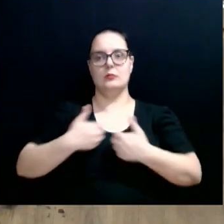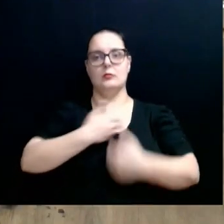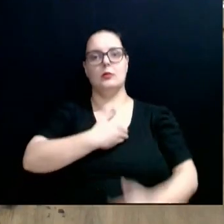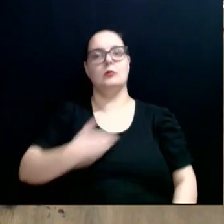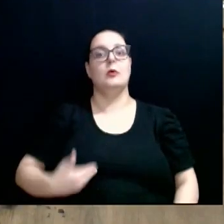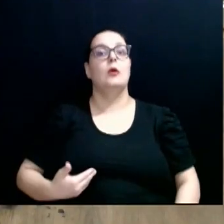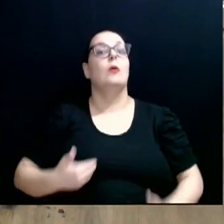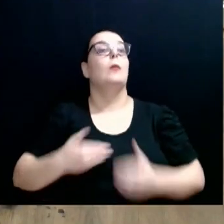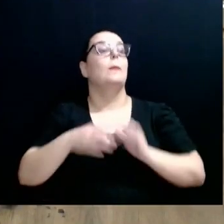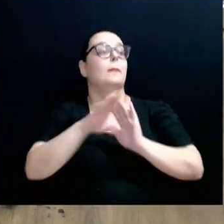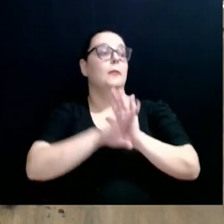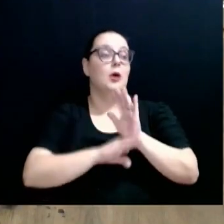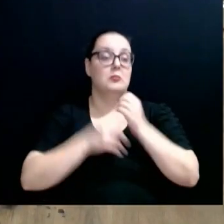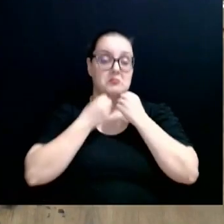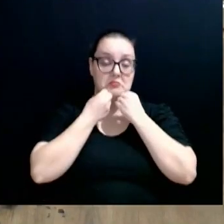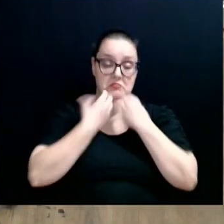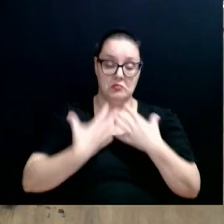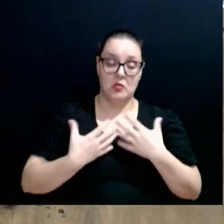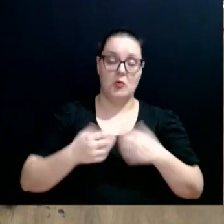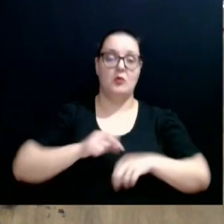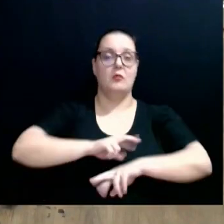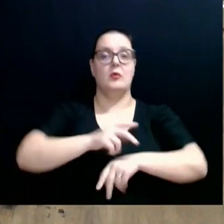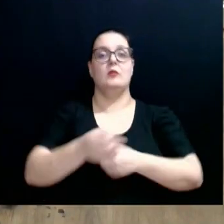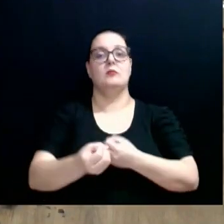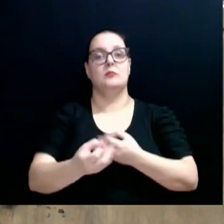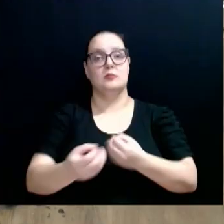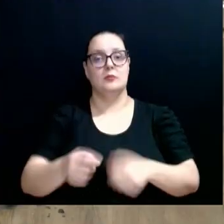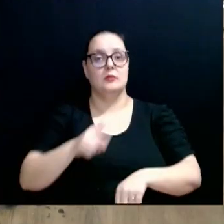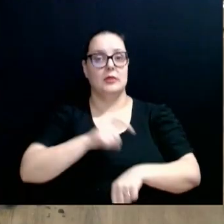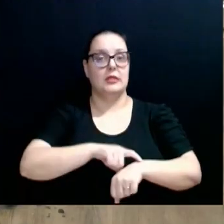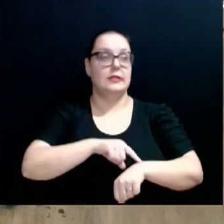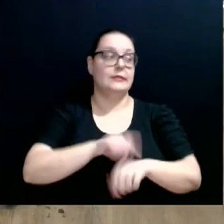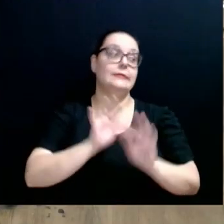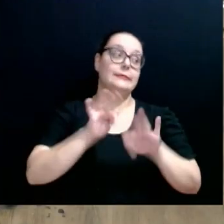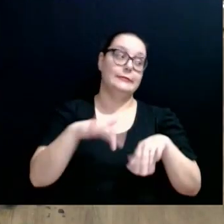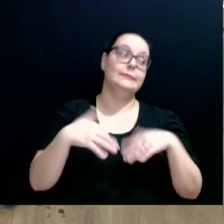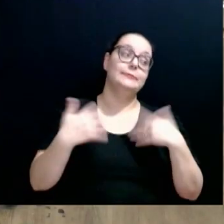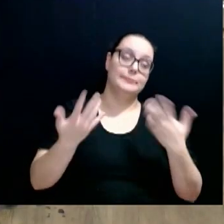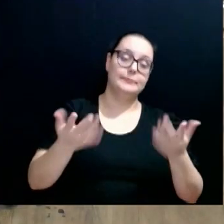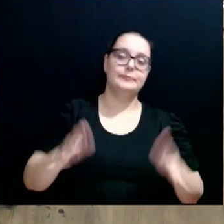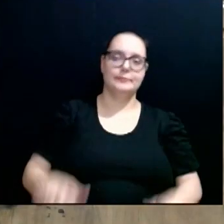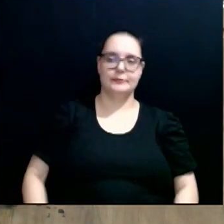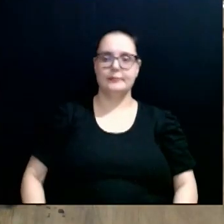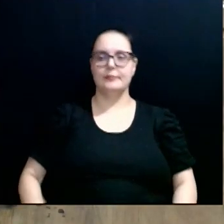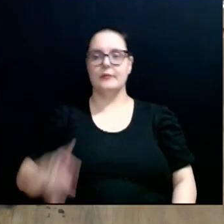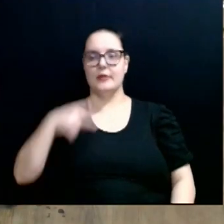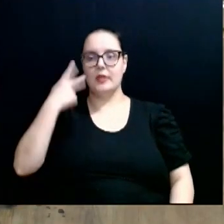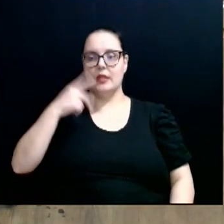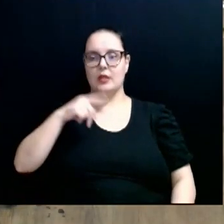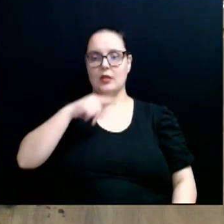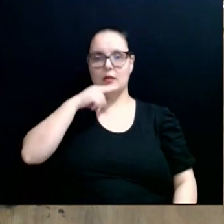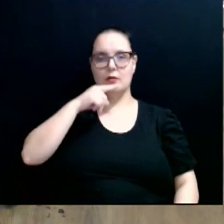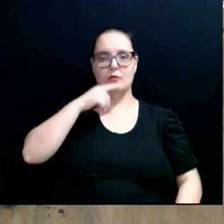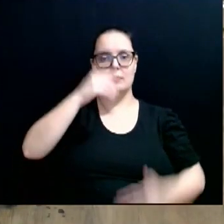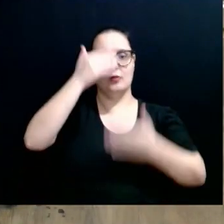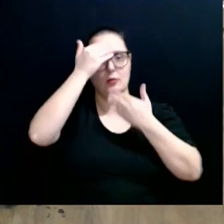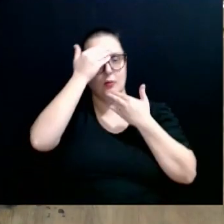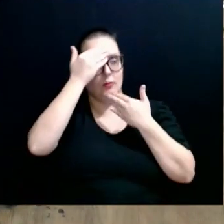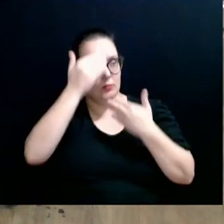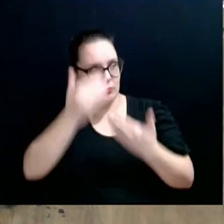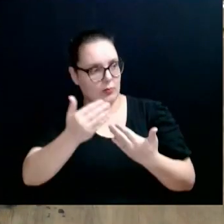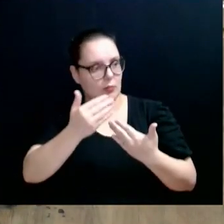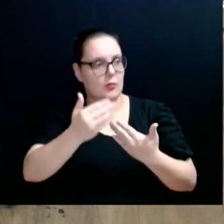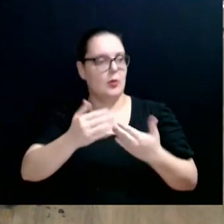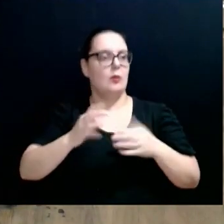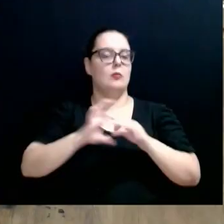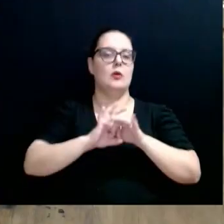muitas informações e o nosso tempo já foi encerrado. Portanto, vereador Eduardo Magoga, muito obrigado pela